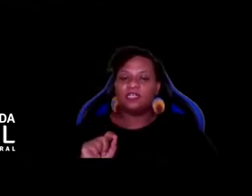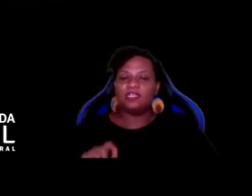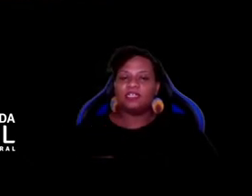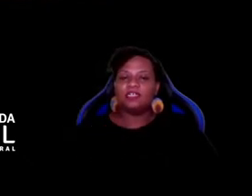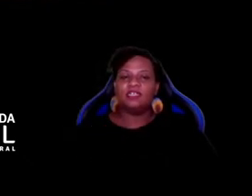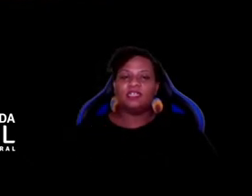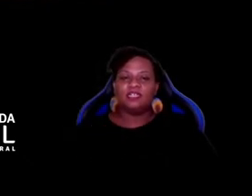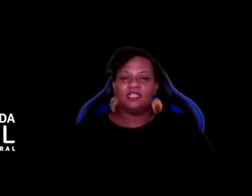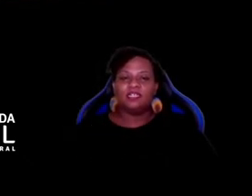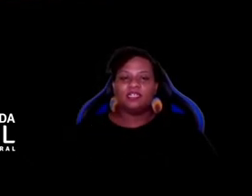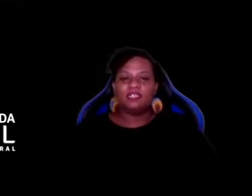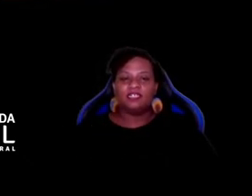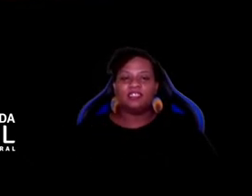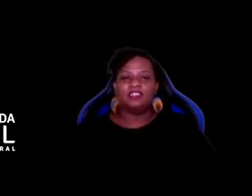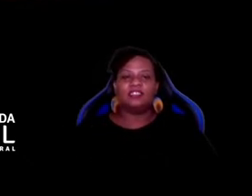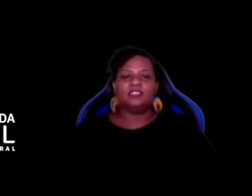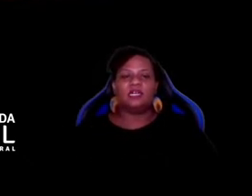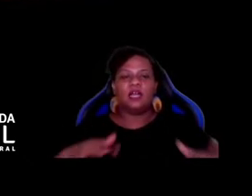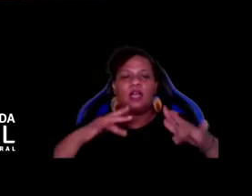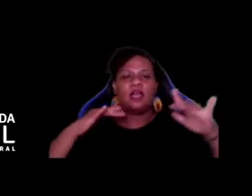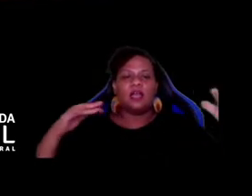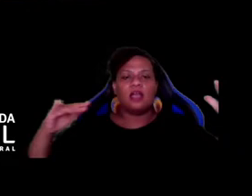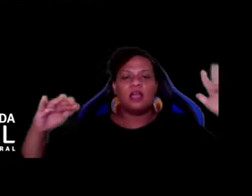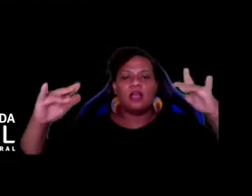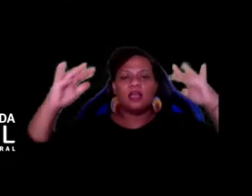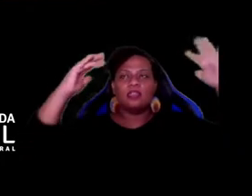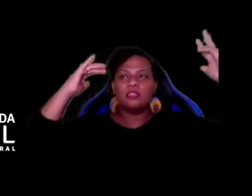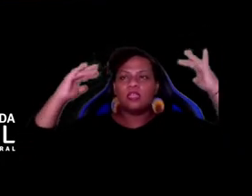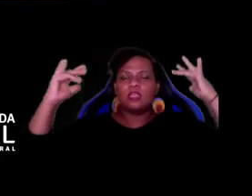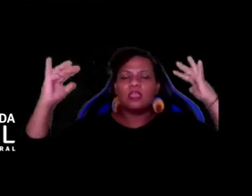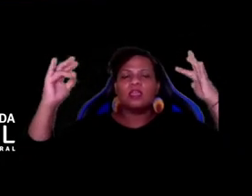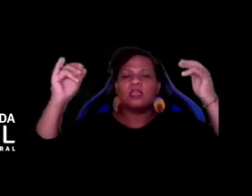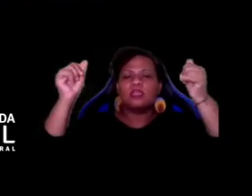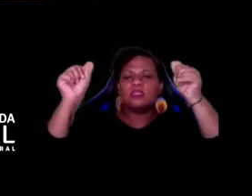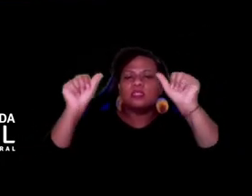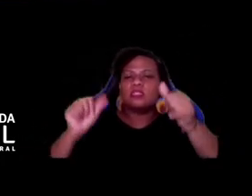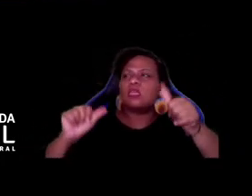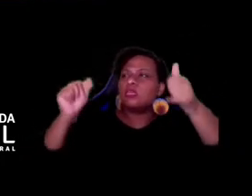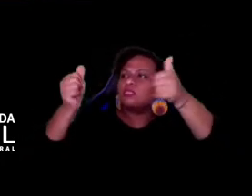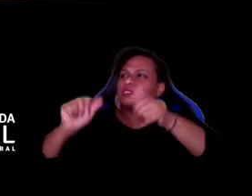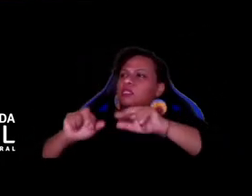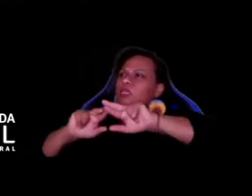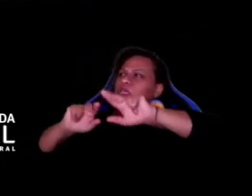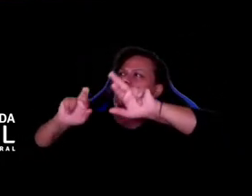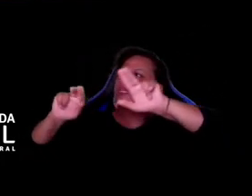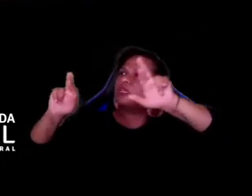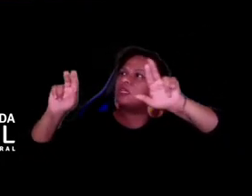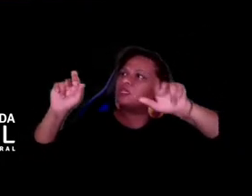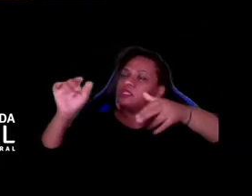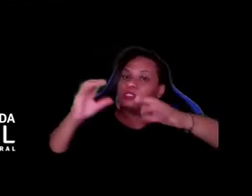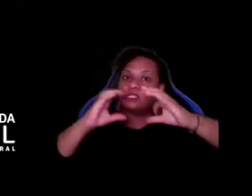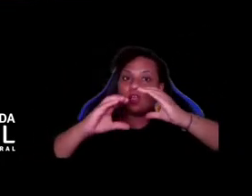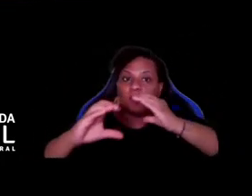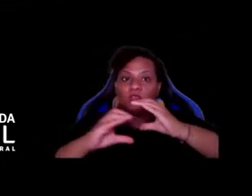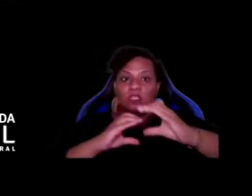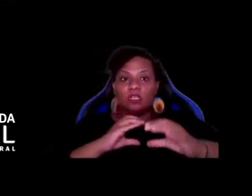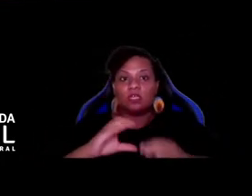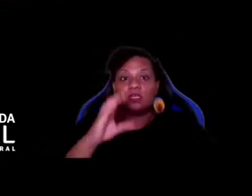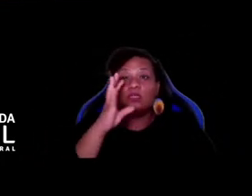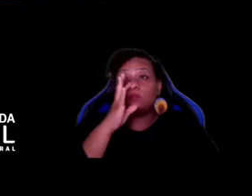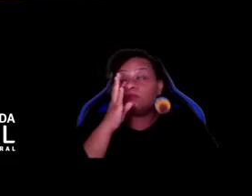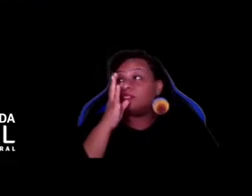místico, o lado dos deuses, o lado de contemplação, de comunicação com os deuses, até o dia de